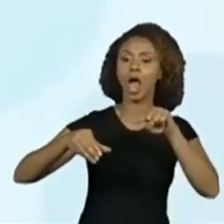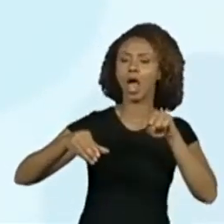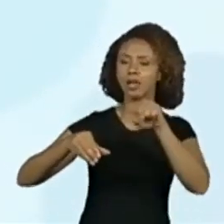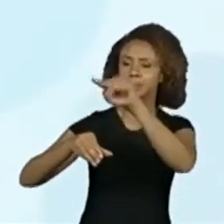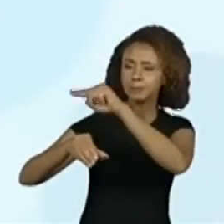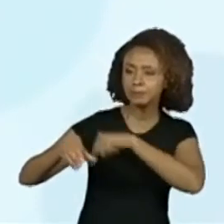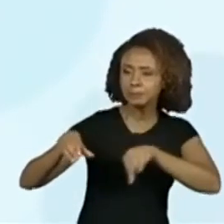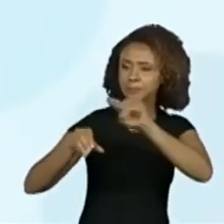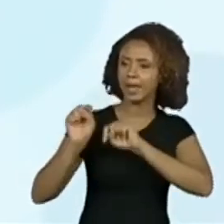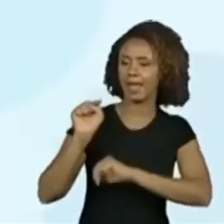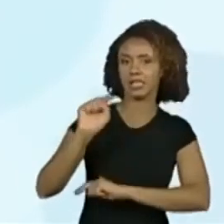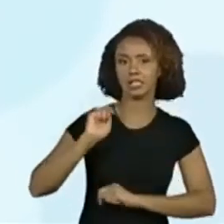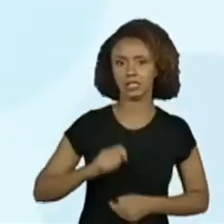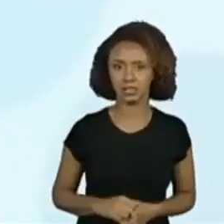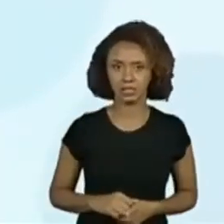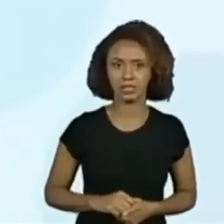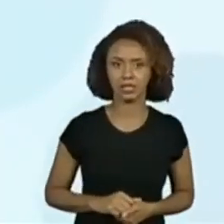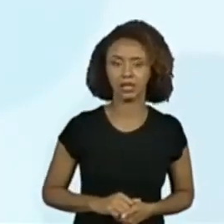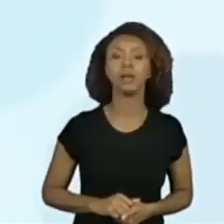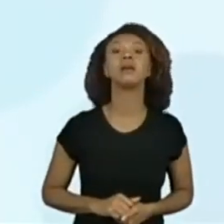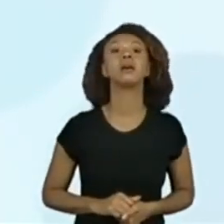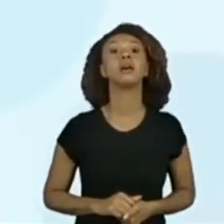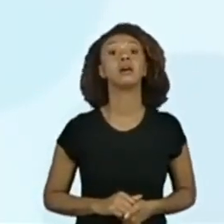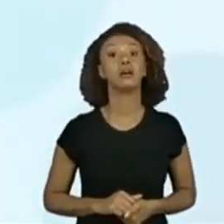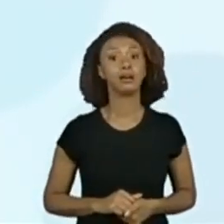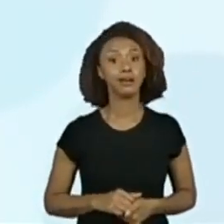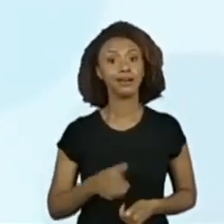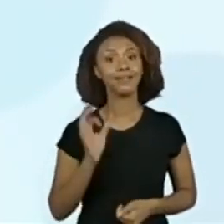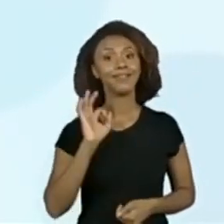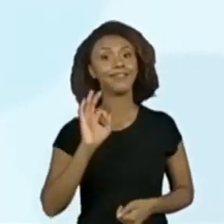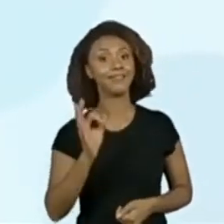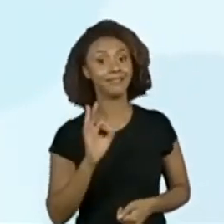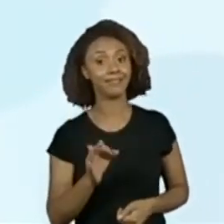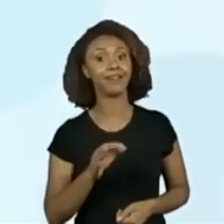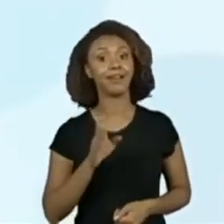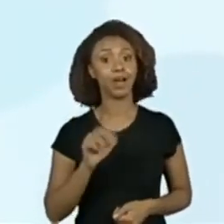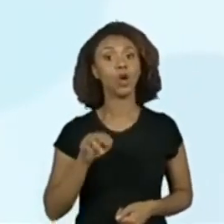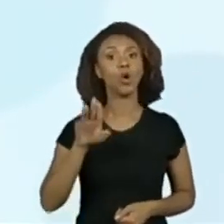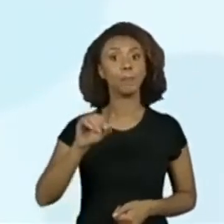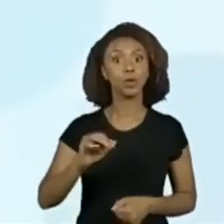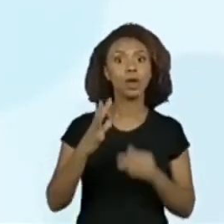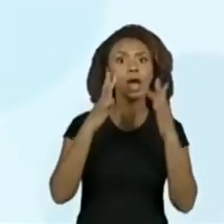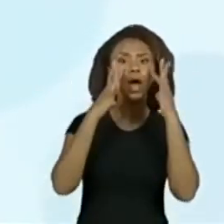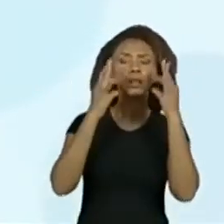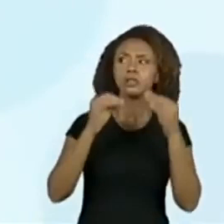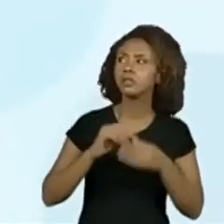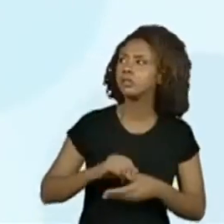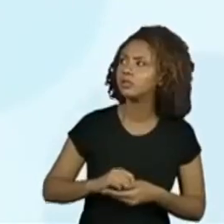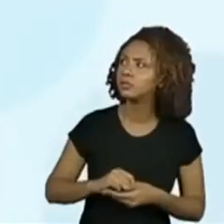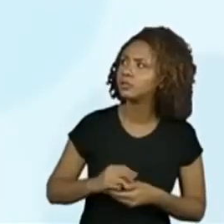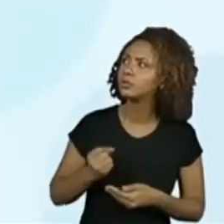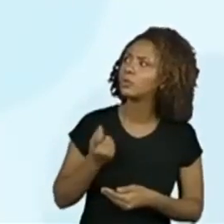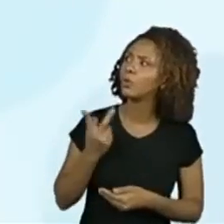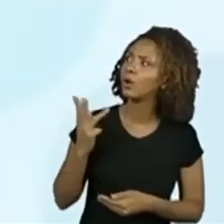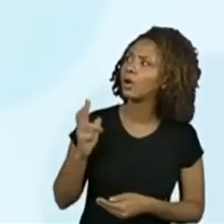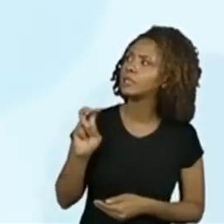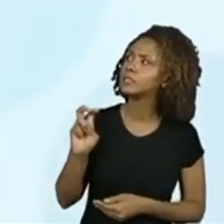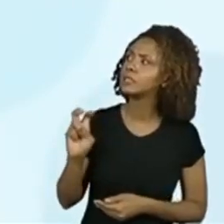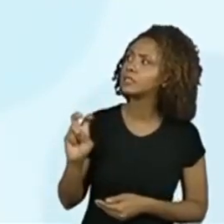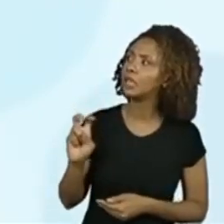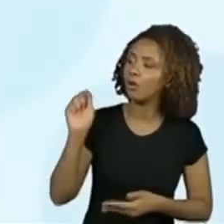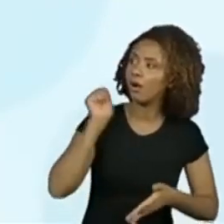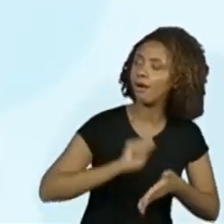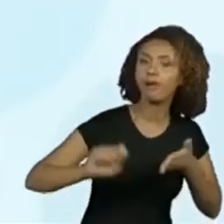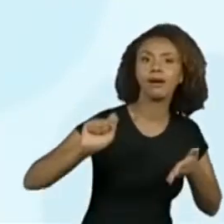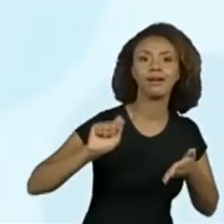Ah muito bem o Bruno ele prestou bastante atenção no enunciado E lá mesmo ele encontrou a resposta para